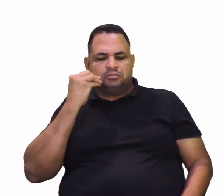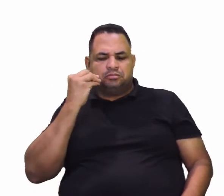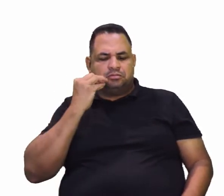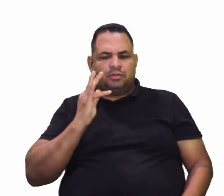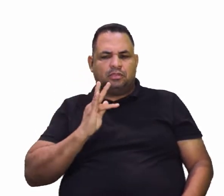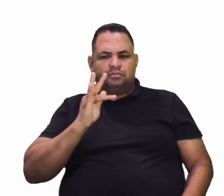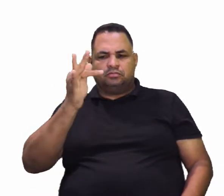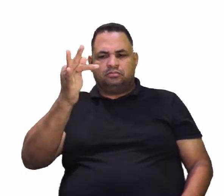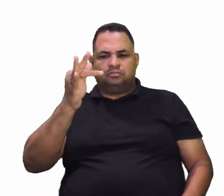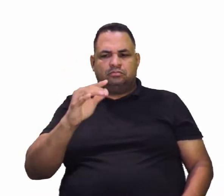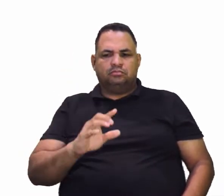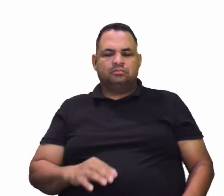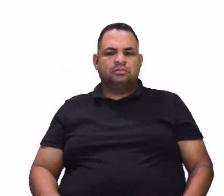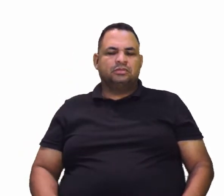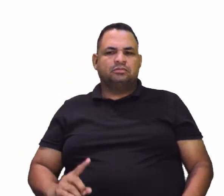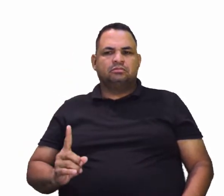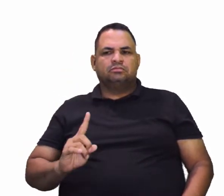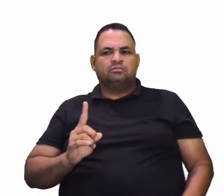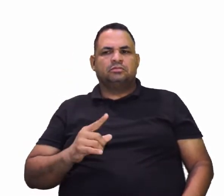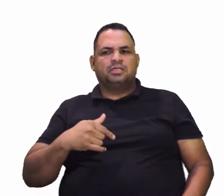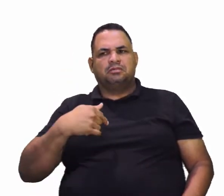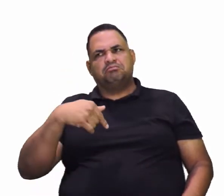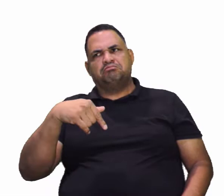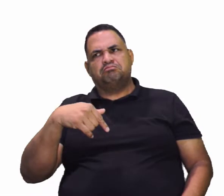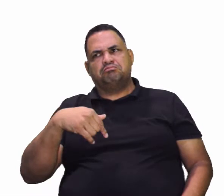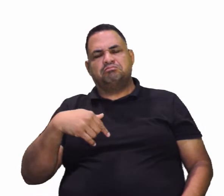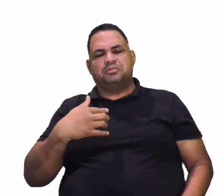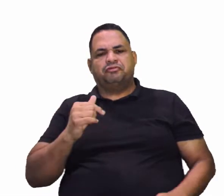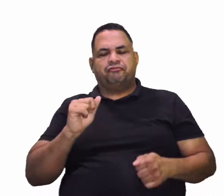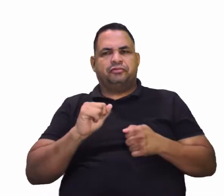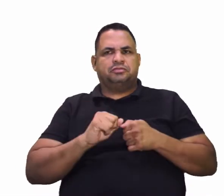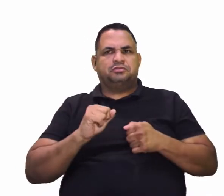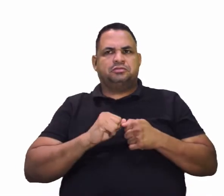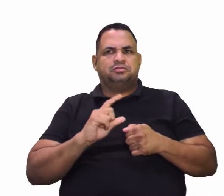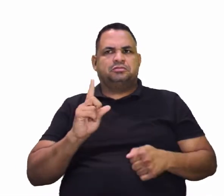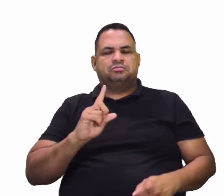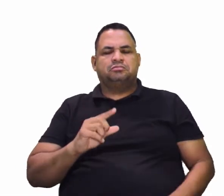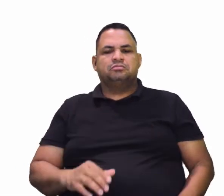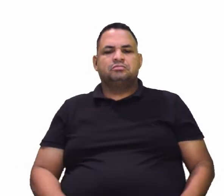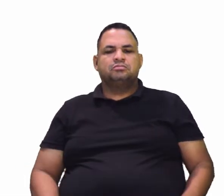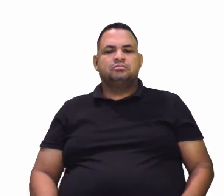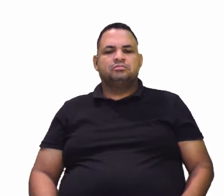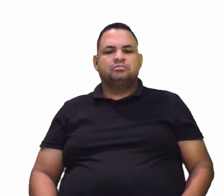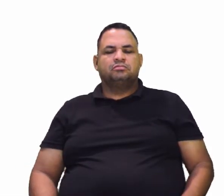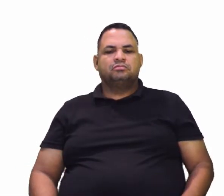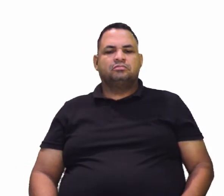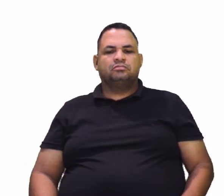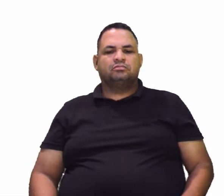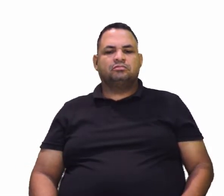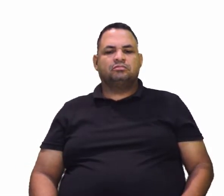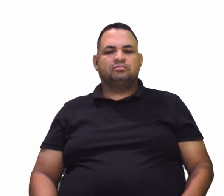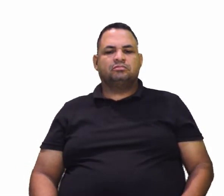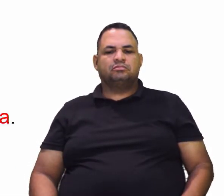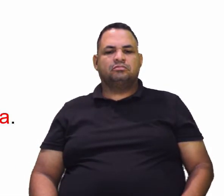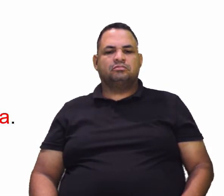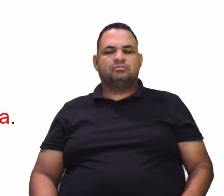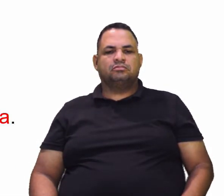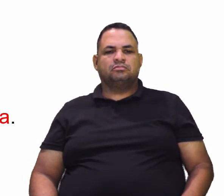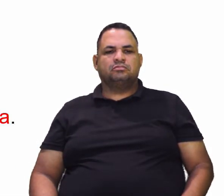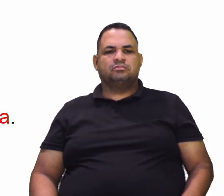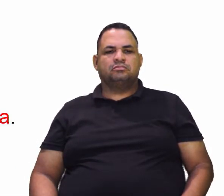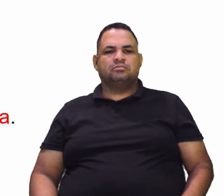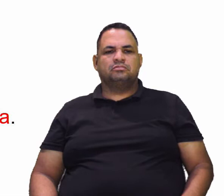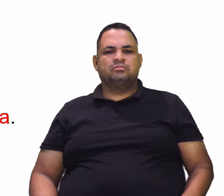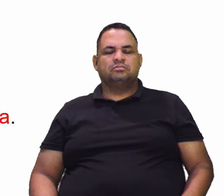tentarão? Eles não irão? Eles não farão? E assim por diante. Won't they try? Certo?